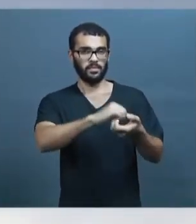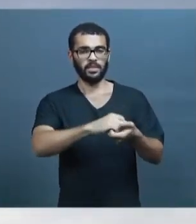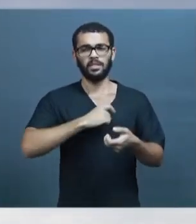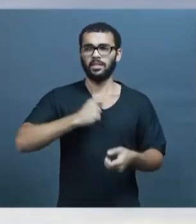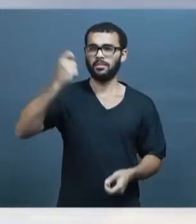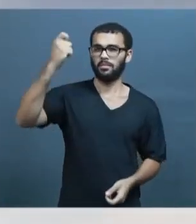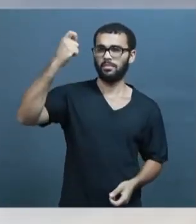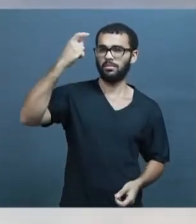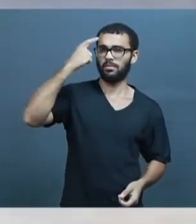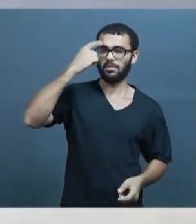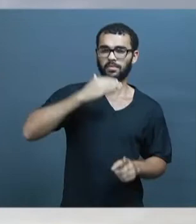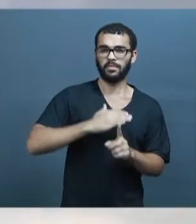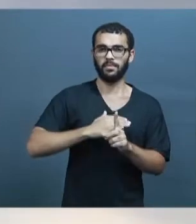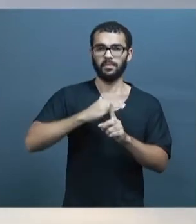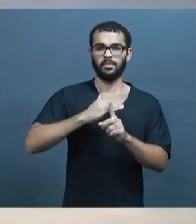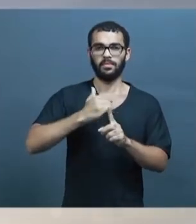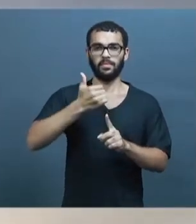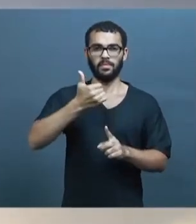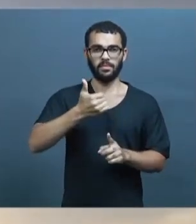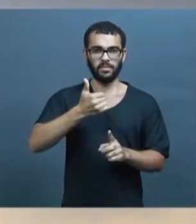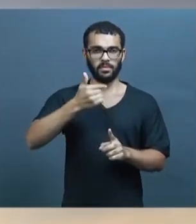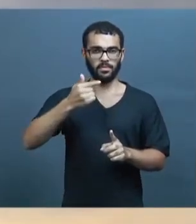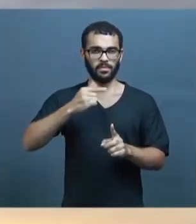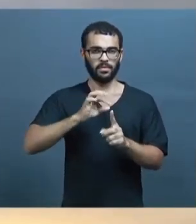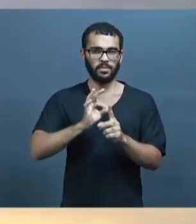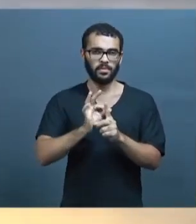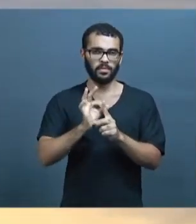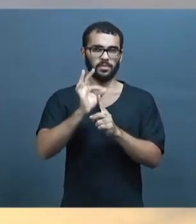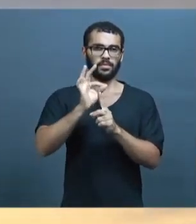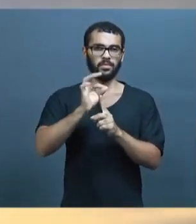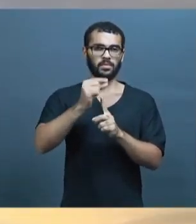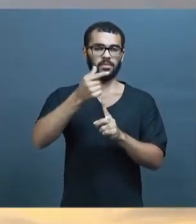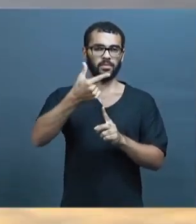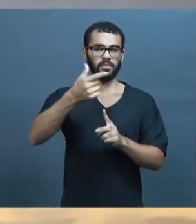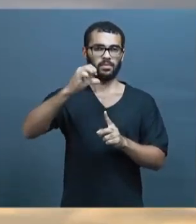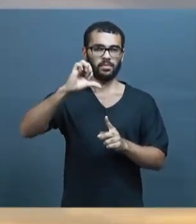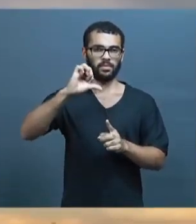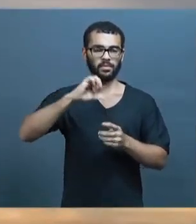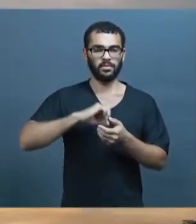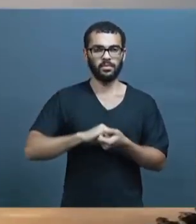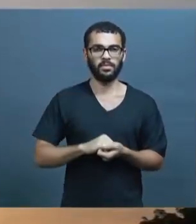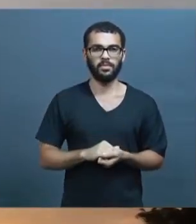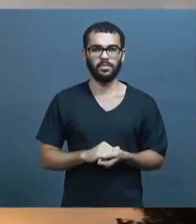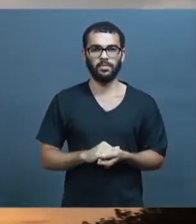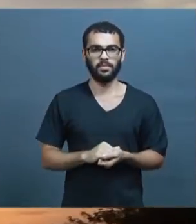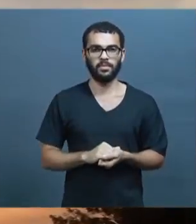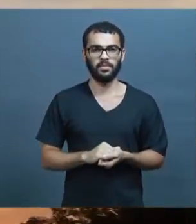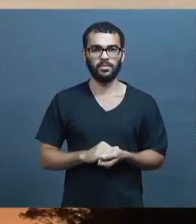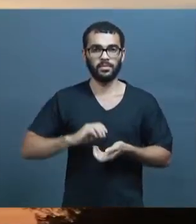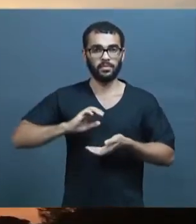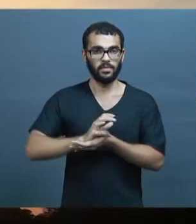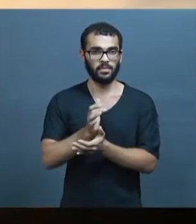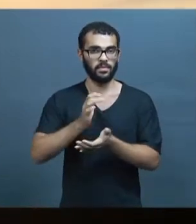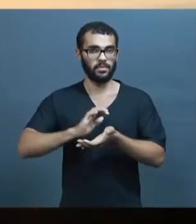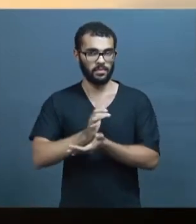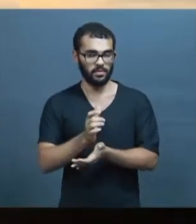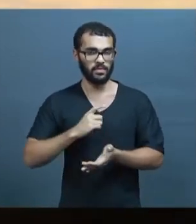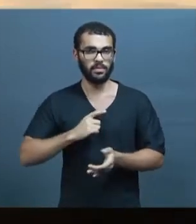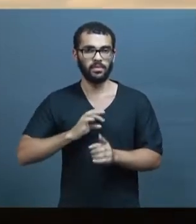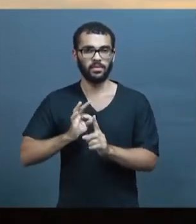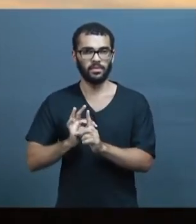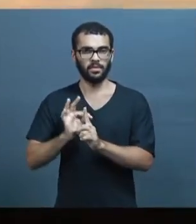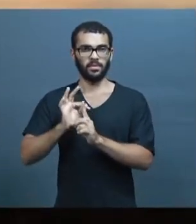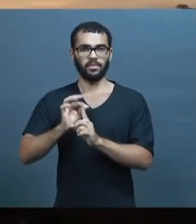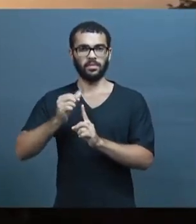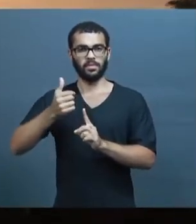aparecer. A mínima é de 17 e a máxima 29 graus. Em Araxá, os termômetros devem marcar